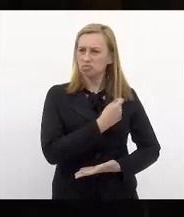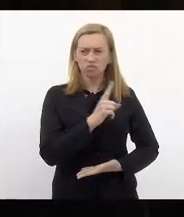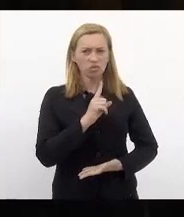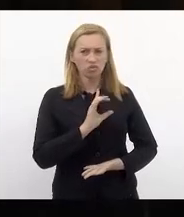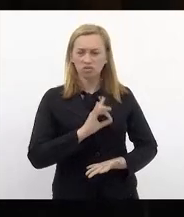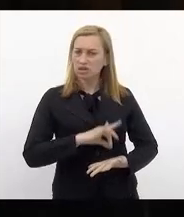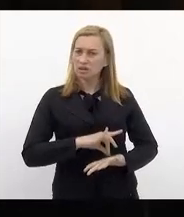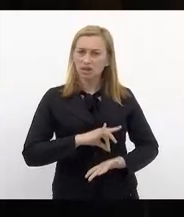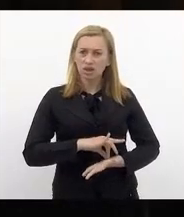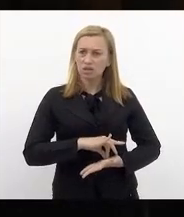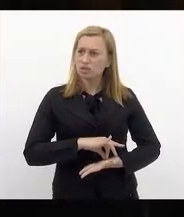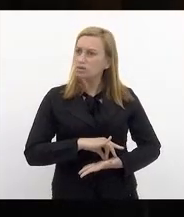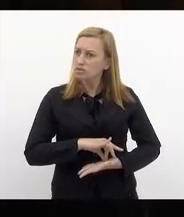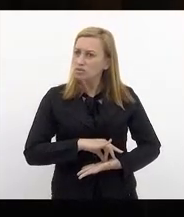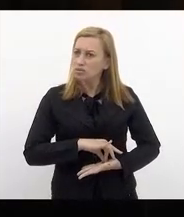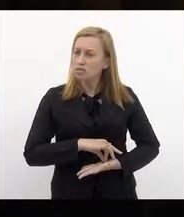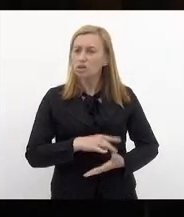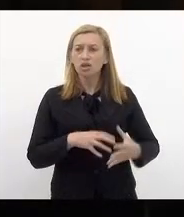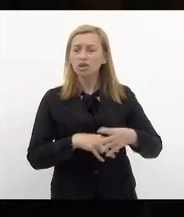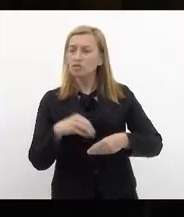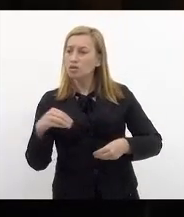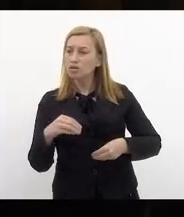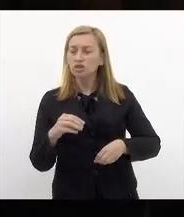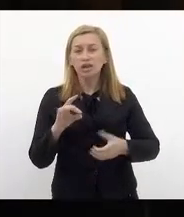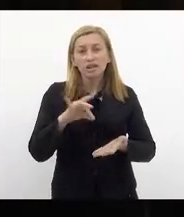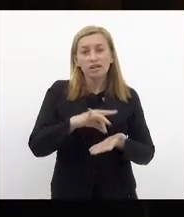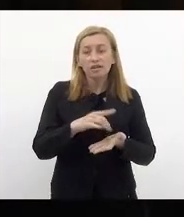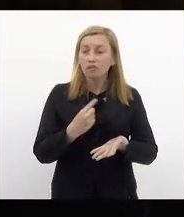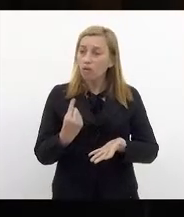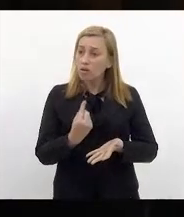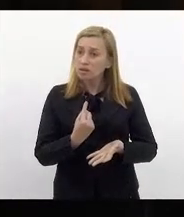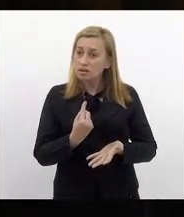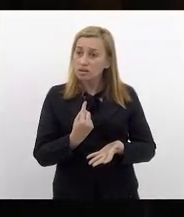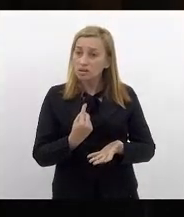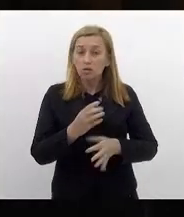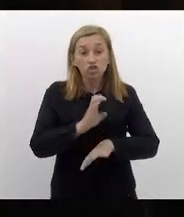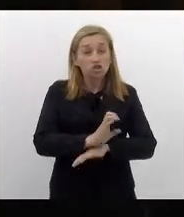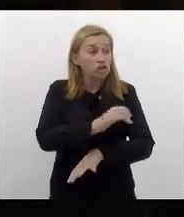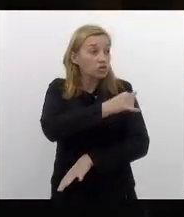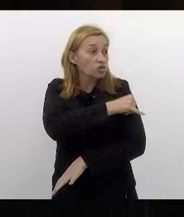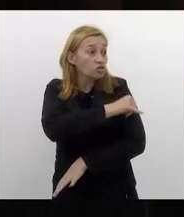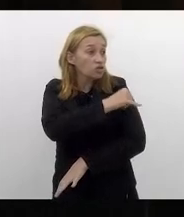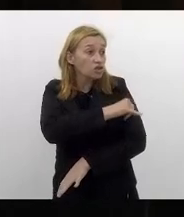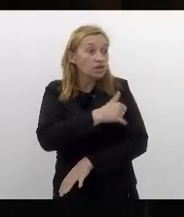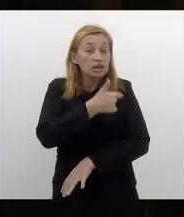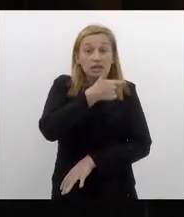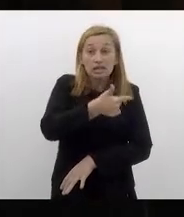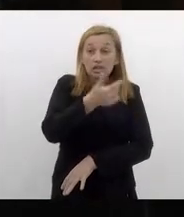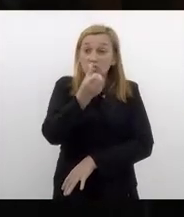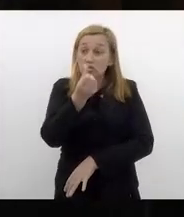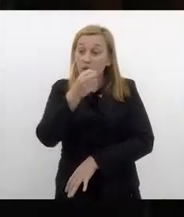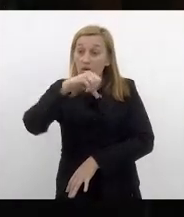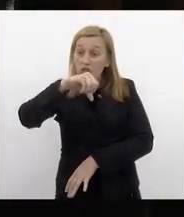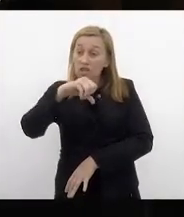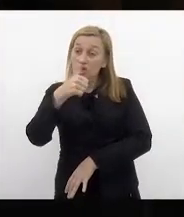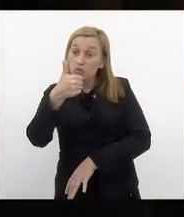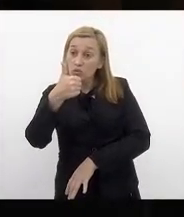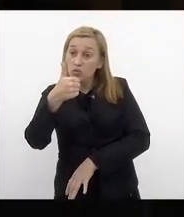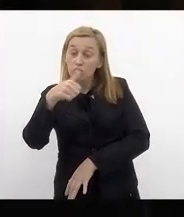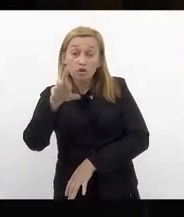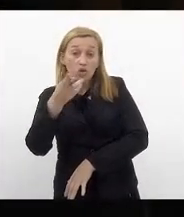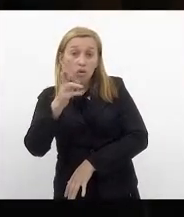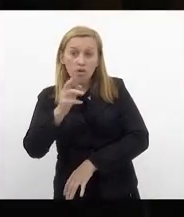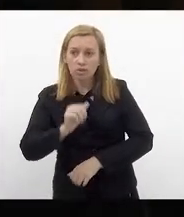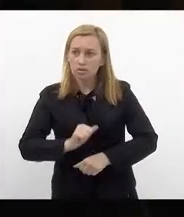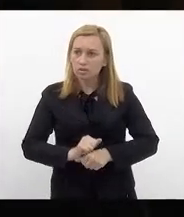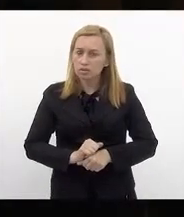estratosféricos, que fogem da nossa realidade, o Estado do Rio de Janeiro devia 191 bilhões.